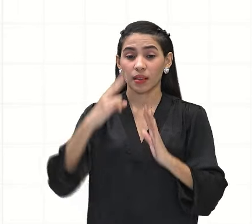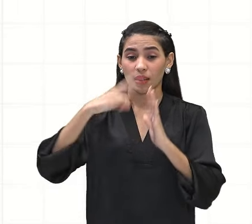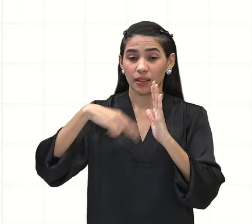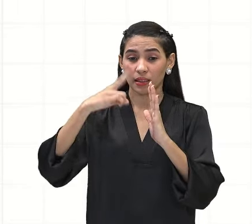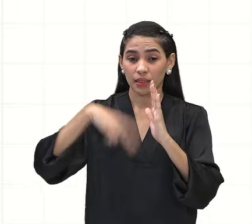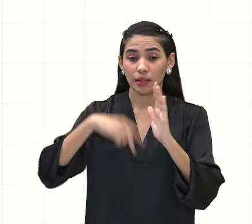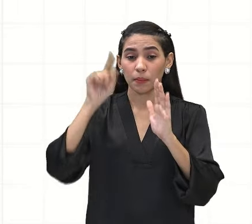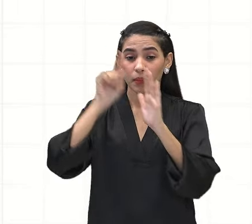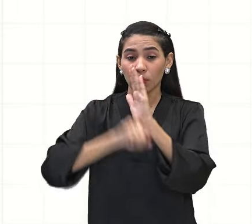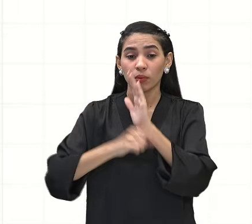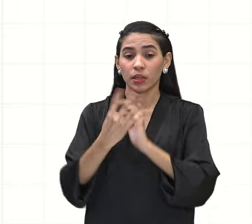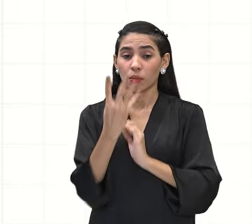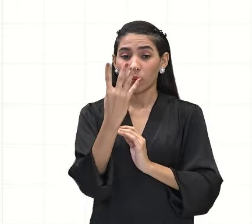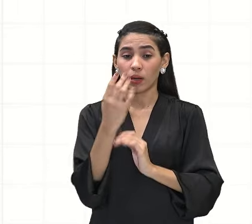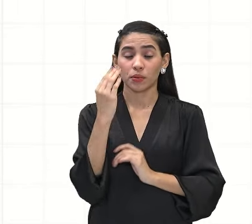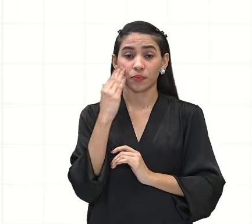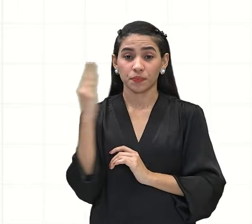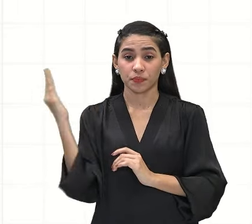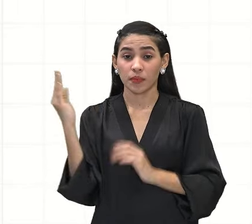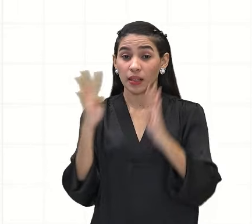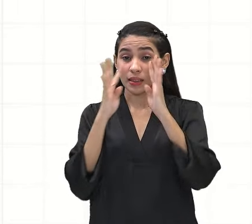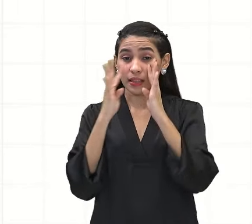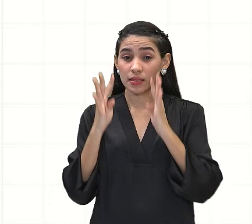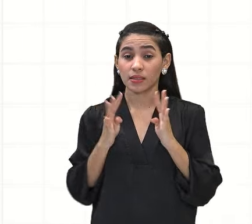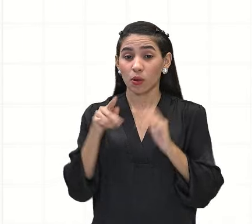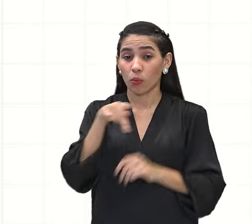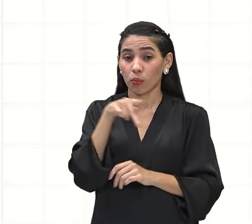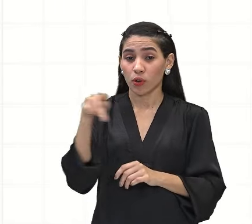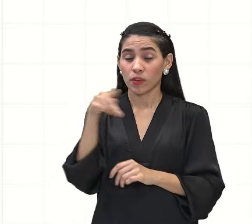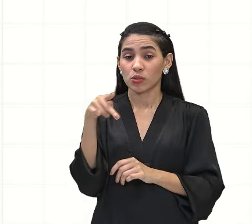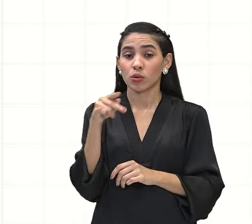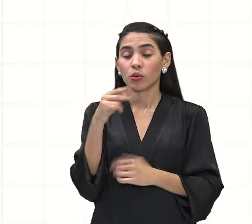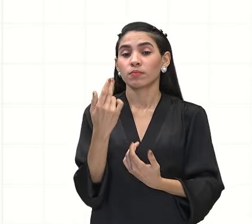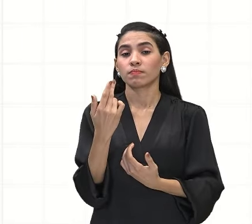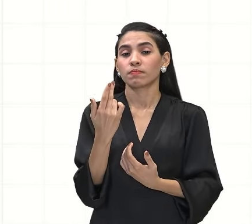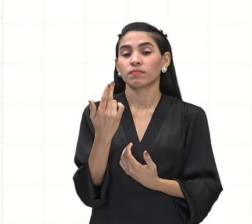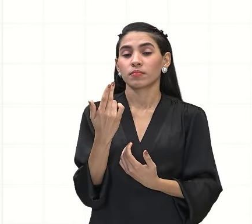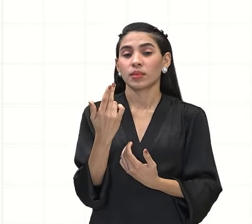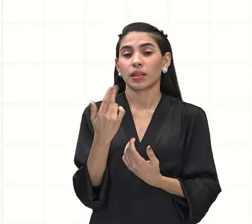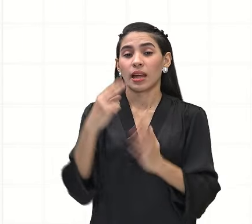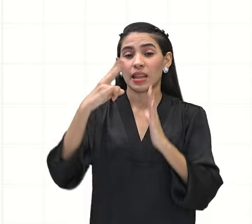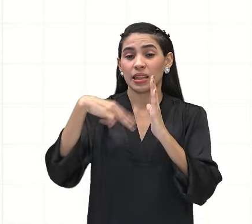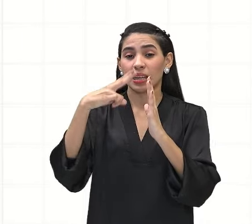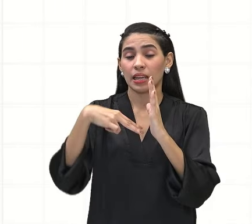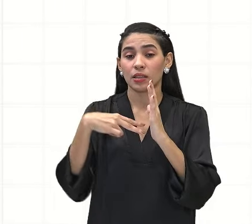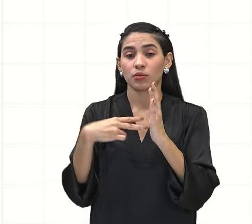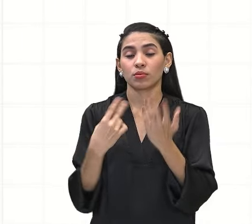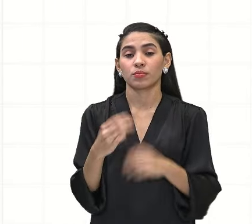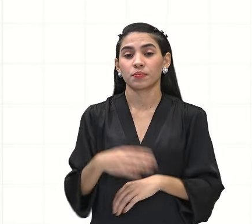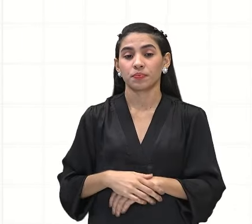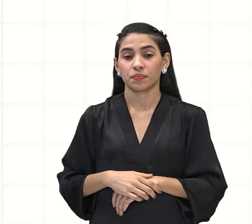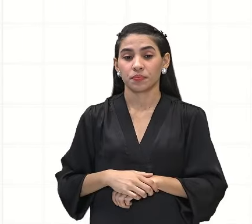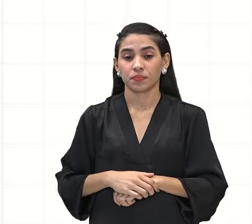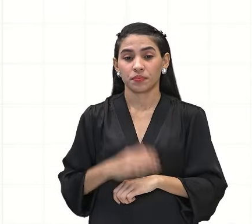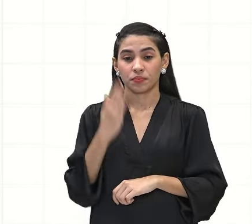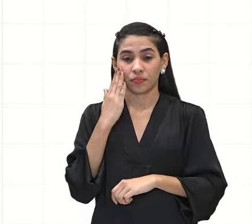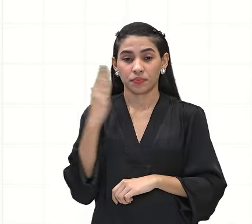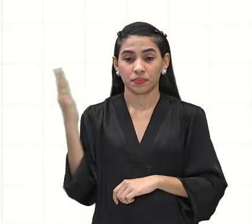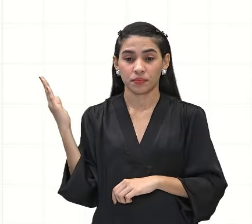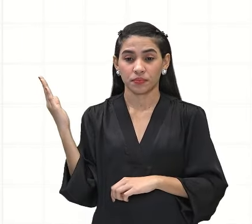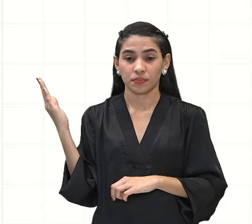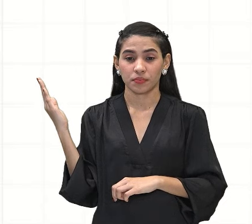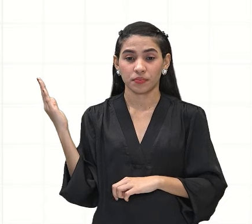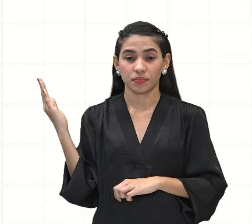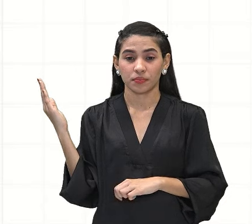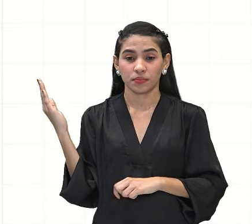de circunferência olha está sendo construída para fixar os assentos se cada